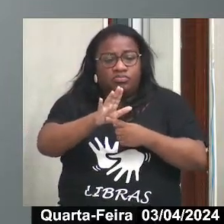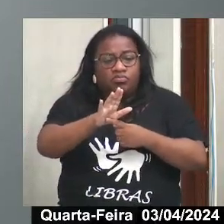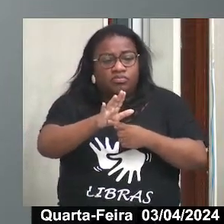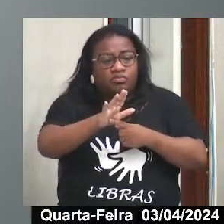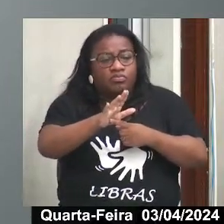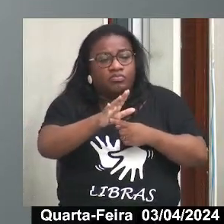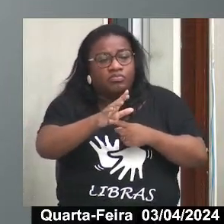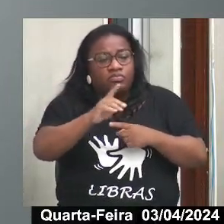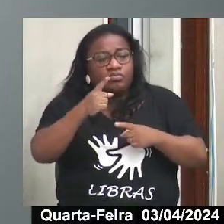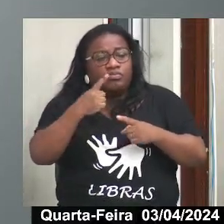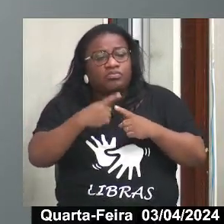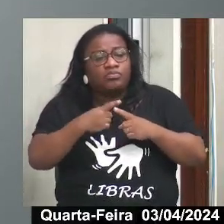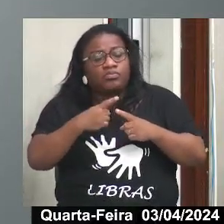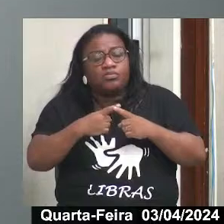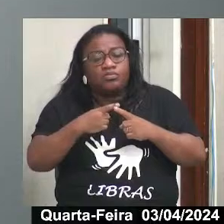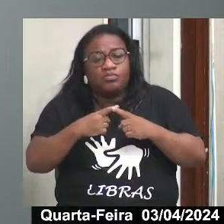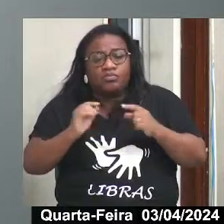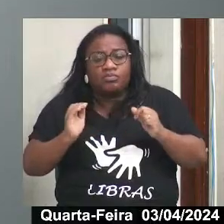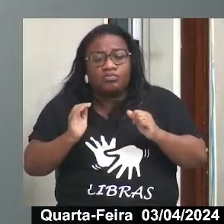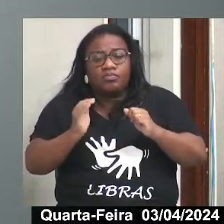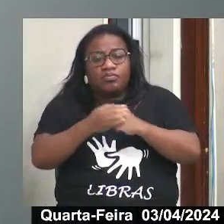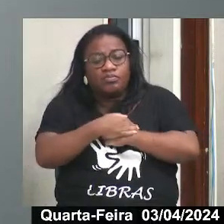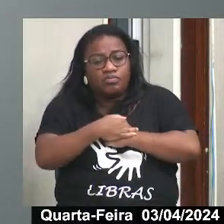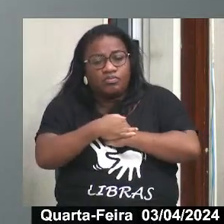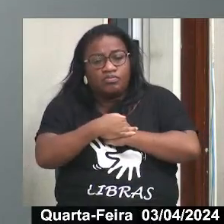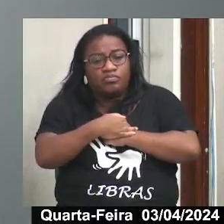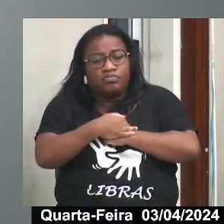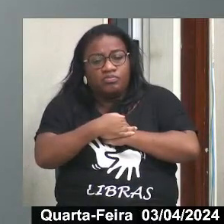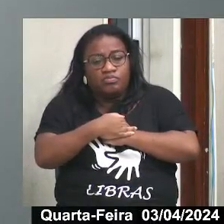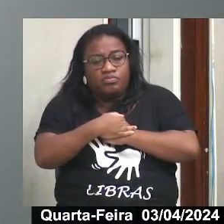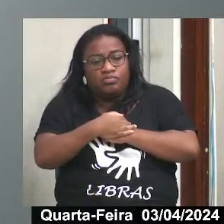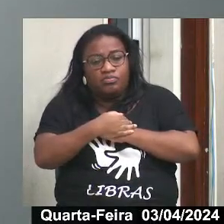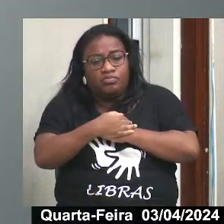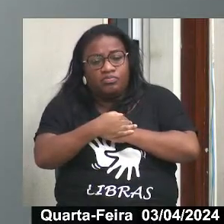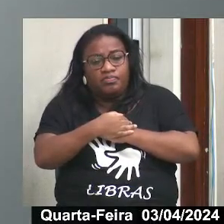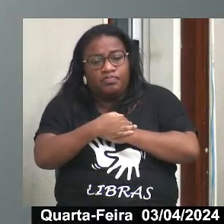pisa em cima na cabeça de uma serpente.